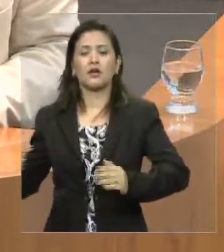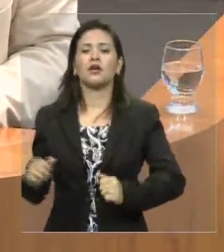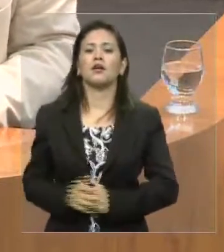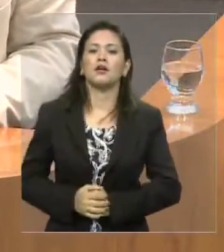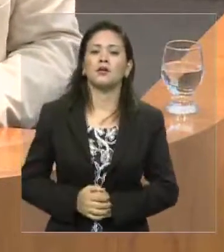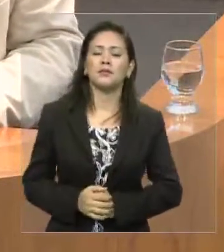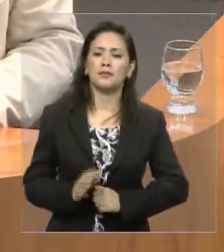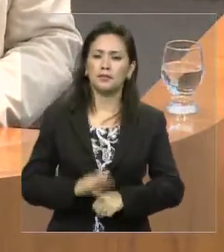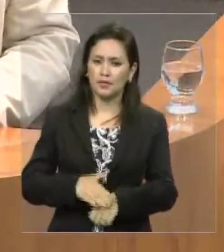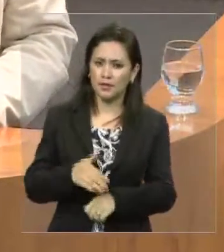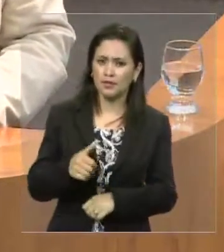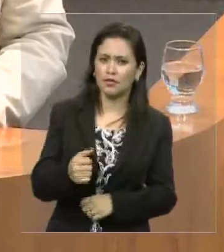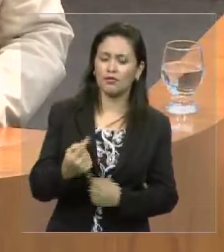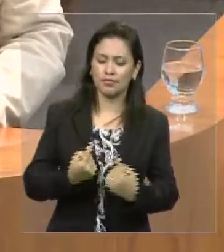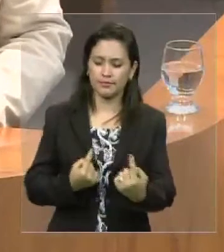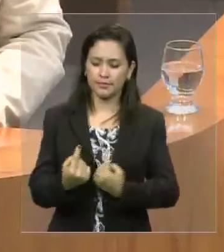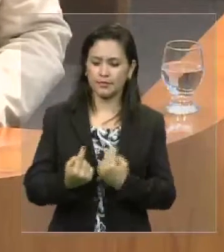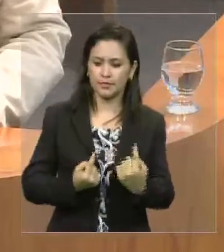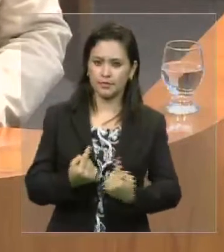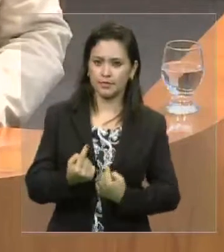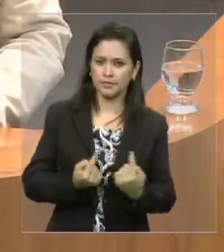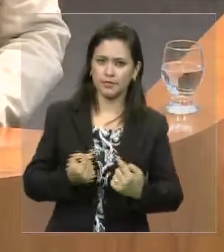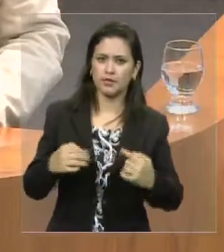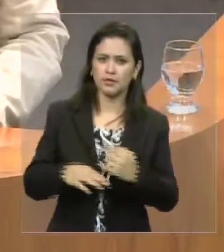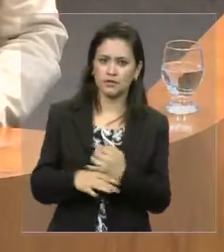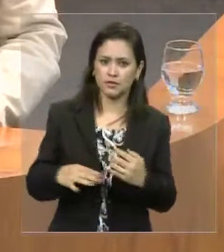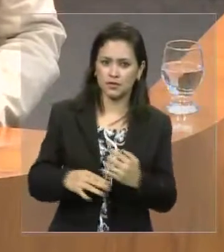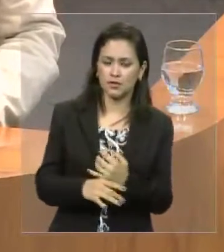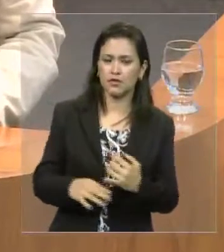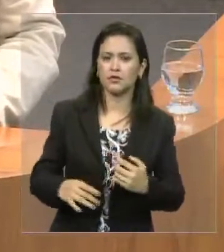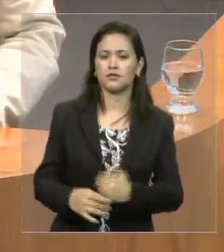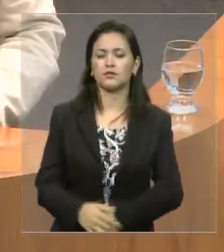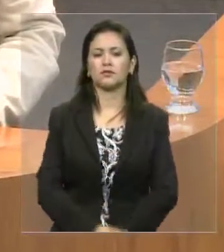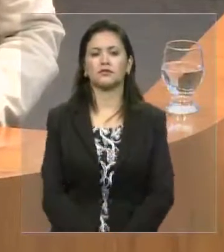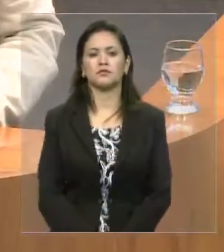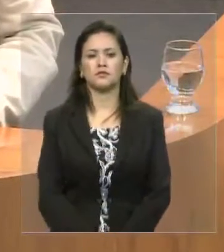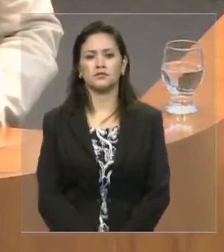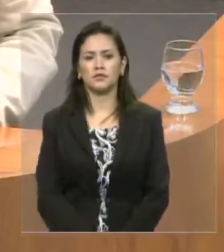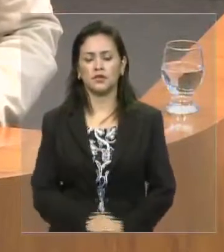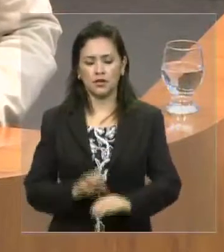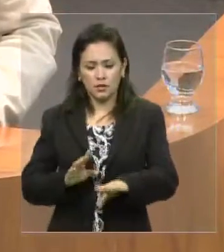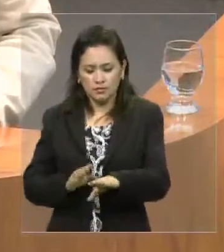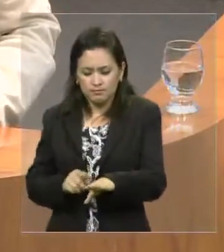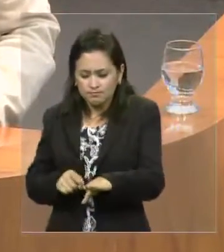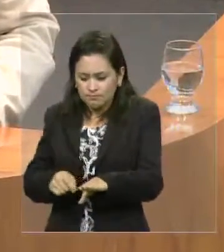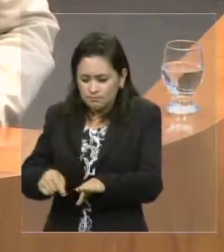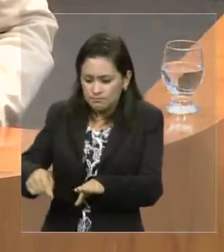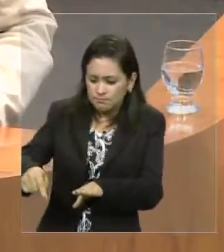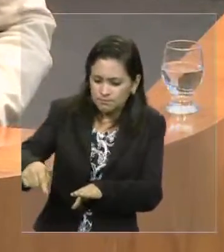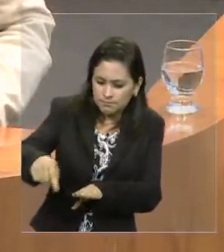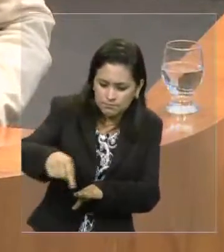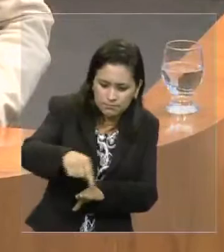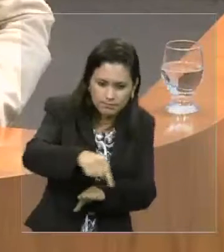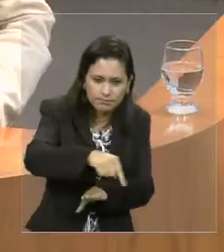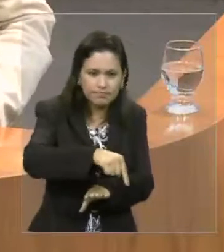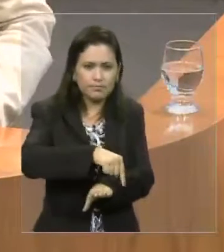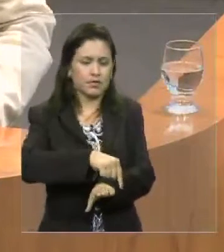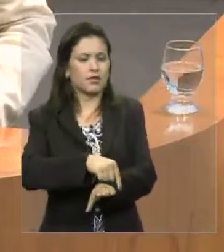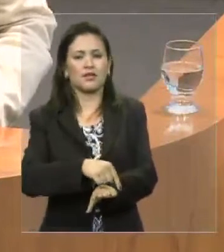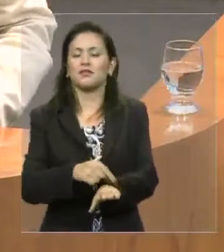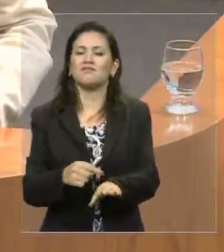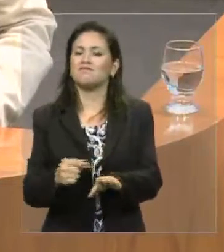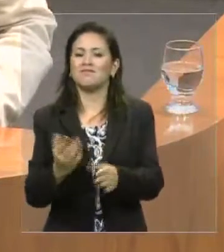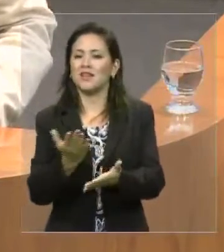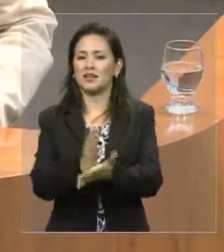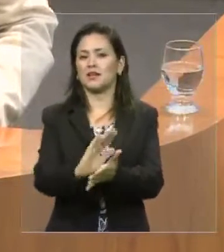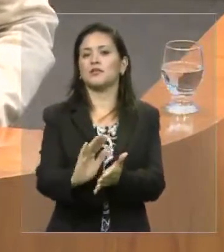cidade. Os canteiros centrais foram fechados e uma terceira faixa de rolamento